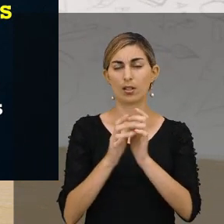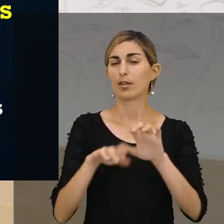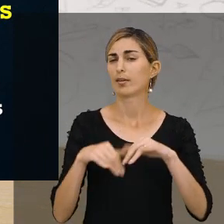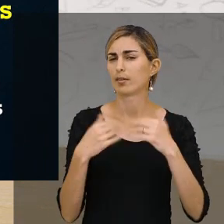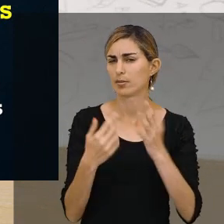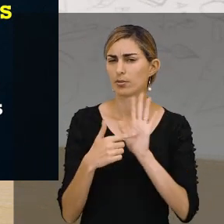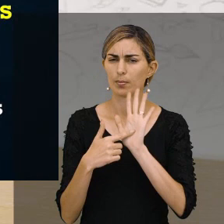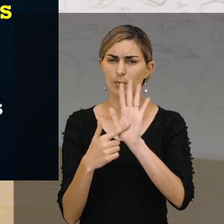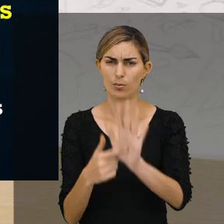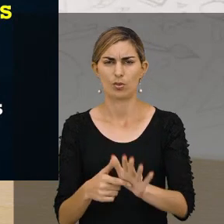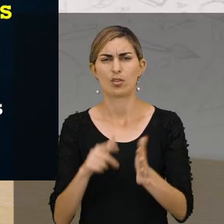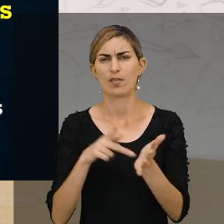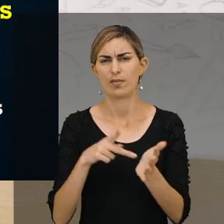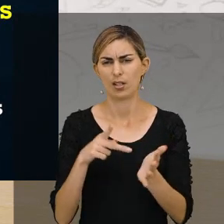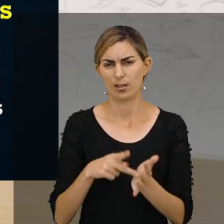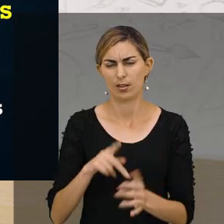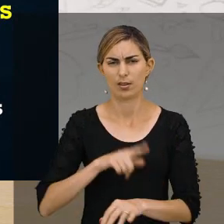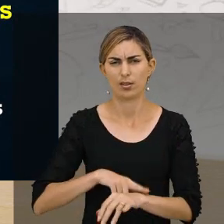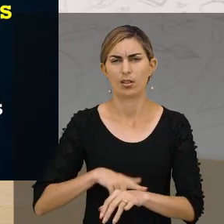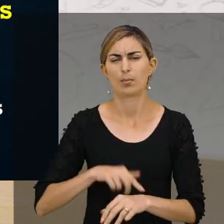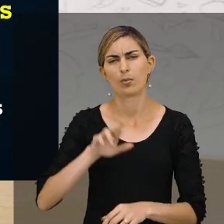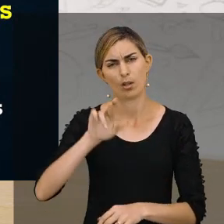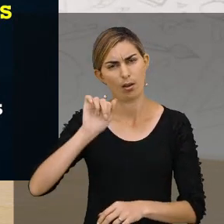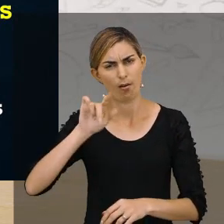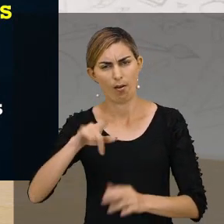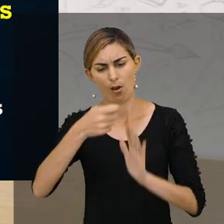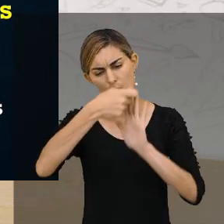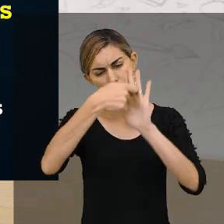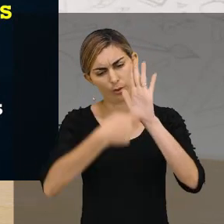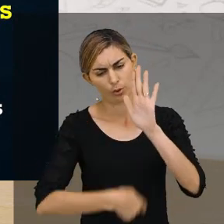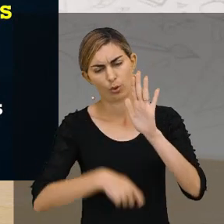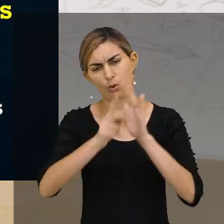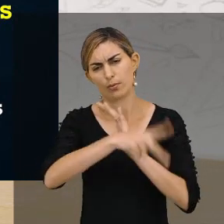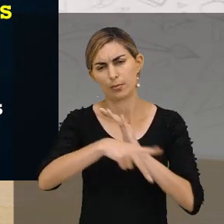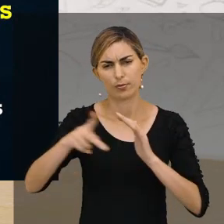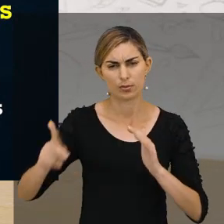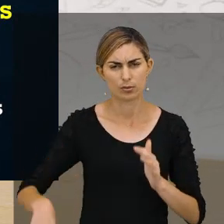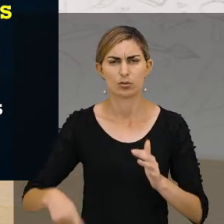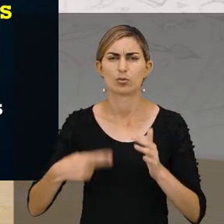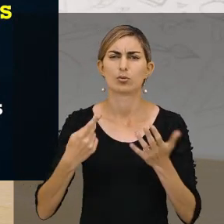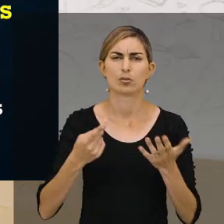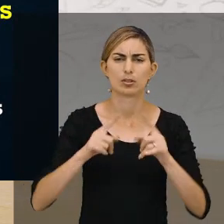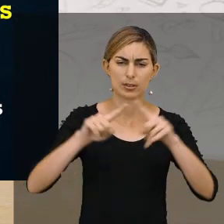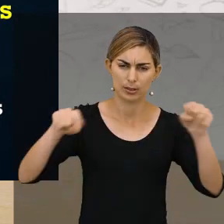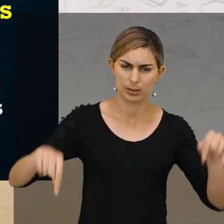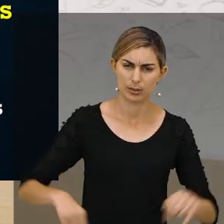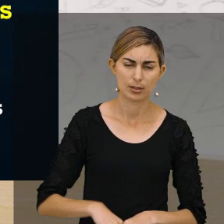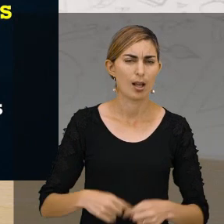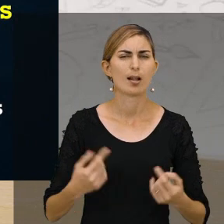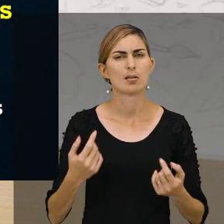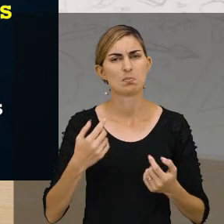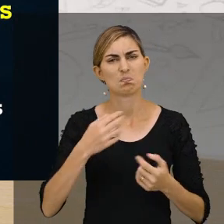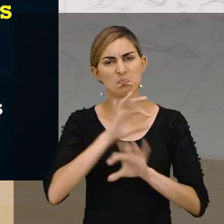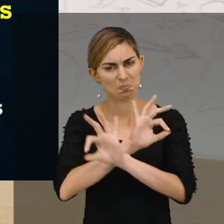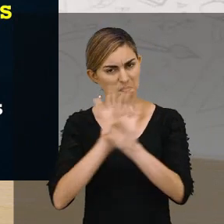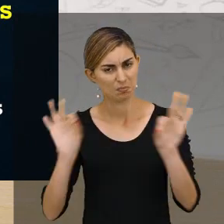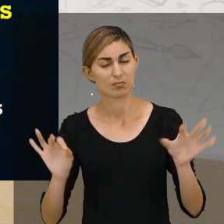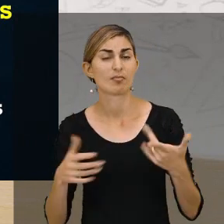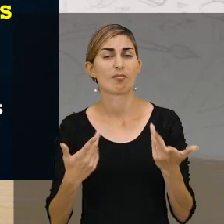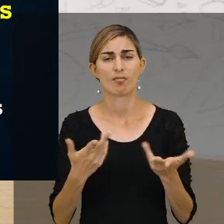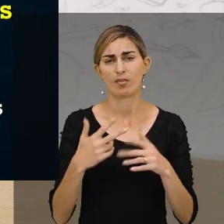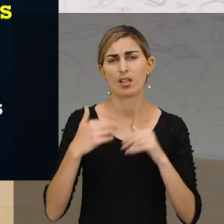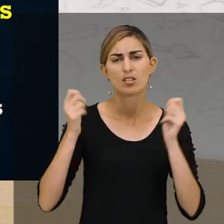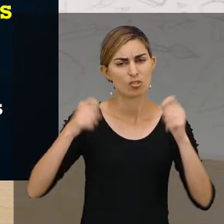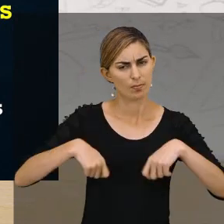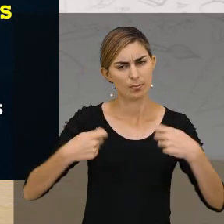direção, isso, na verdade, em tempo real, como relatórios de professores, de turmas, isso é fantástico.